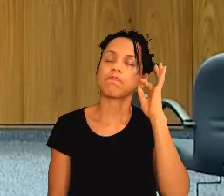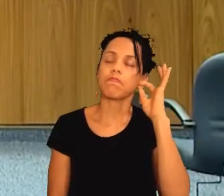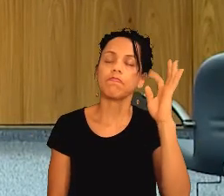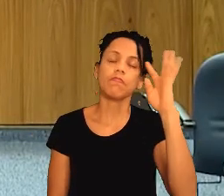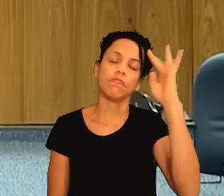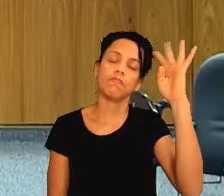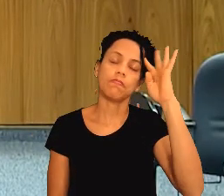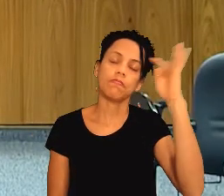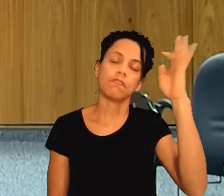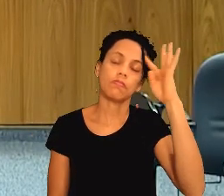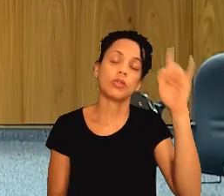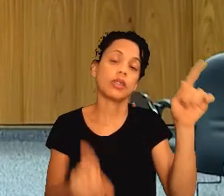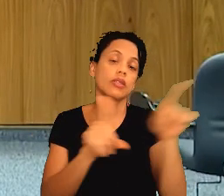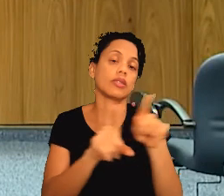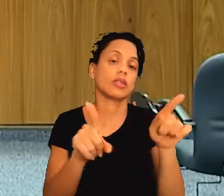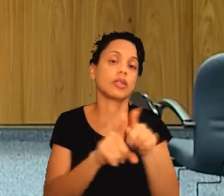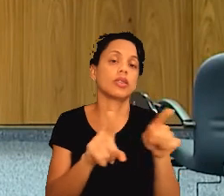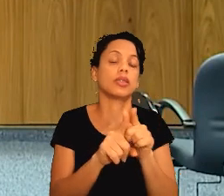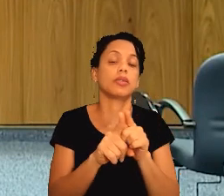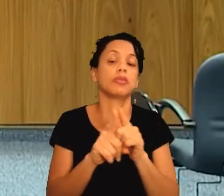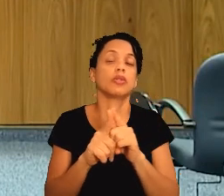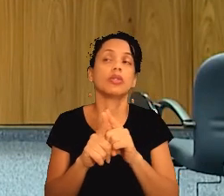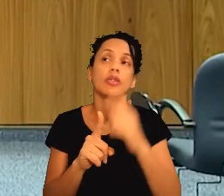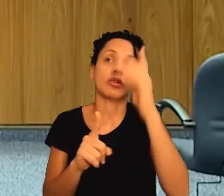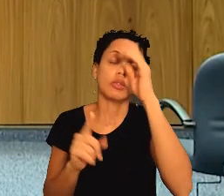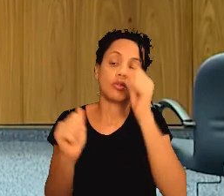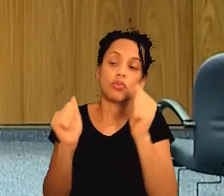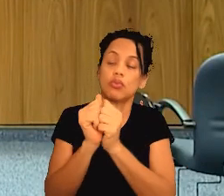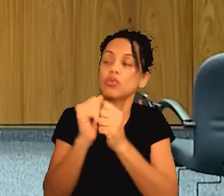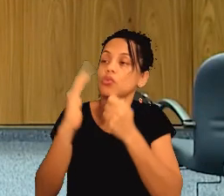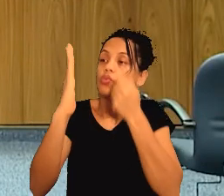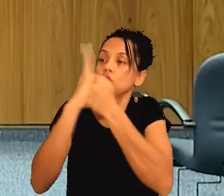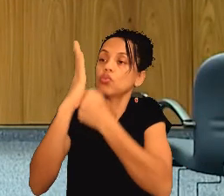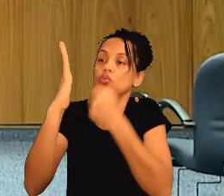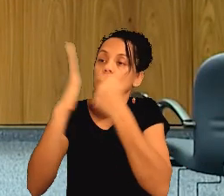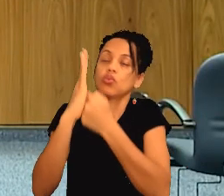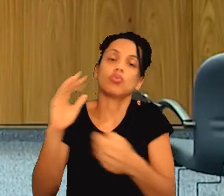pensando e